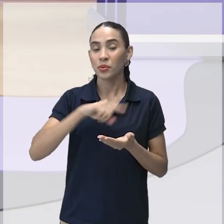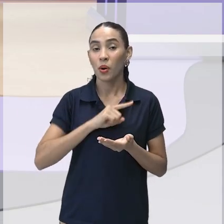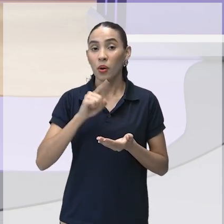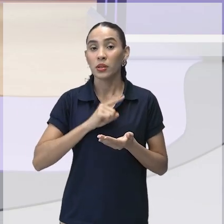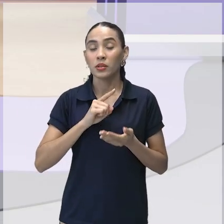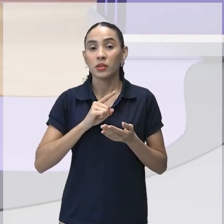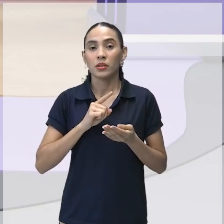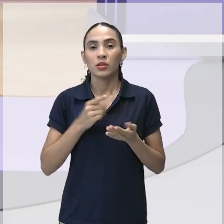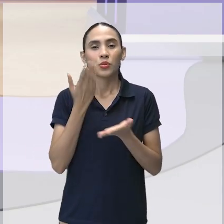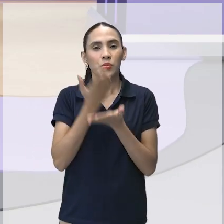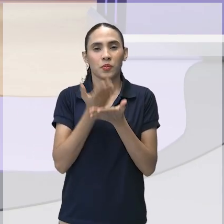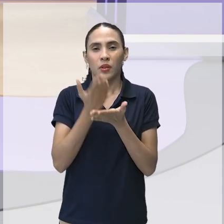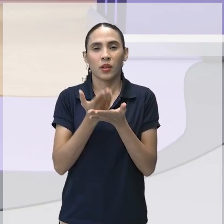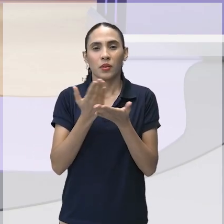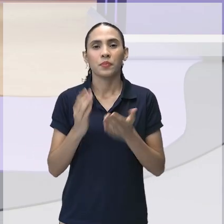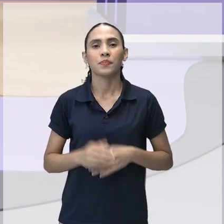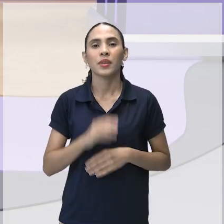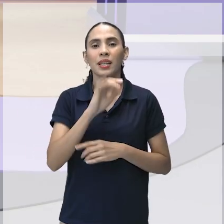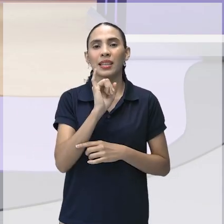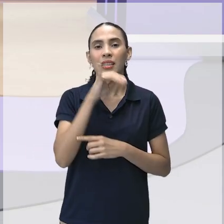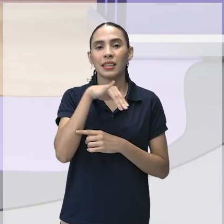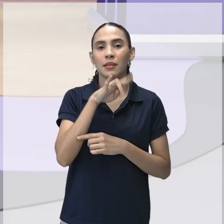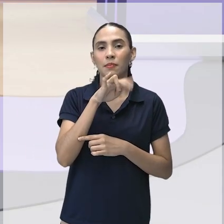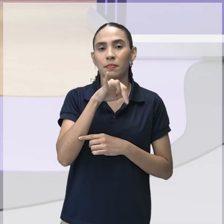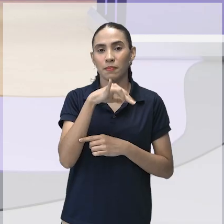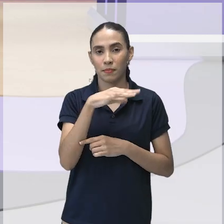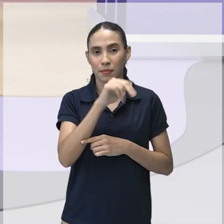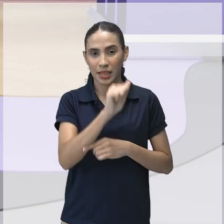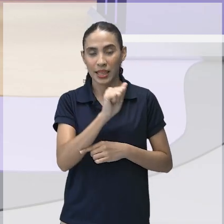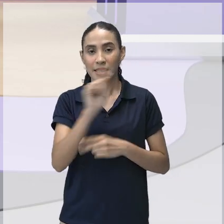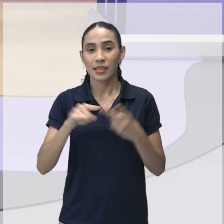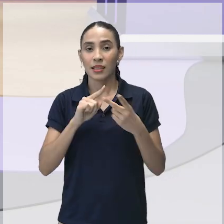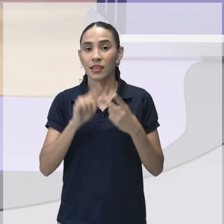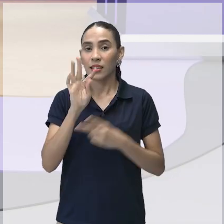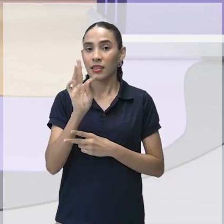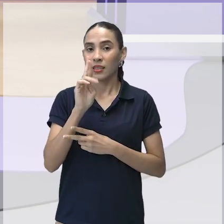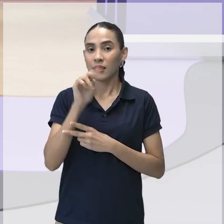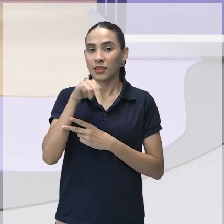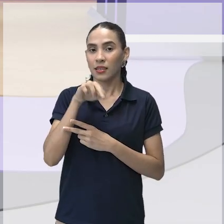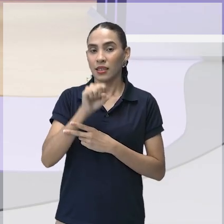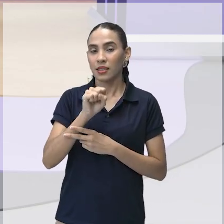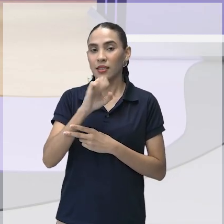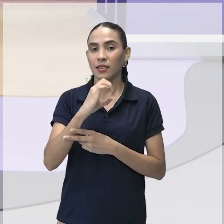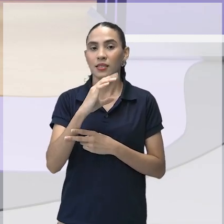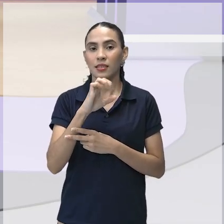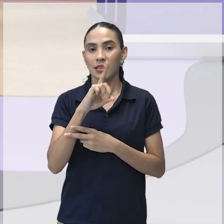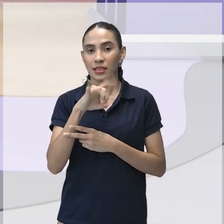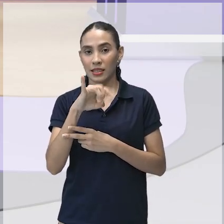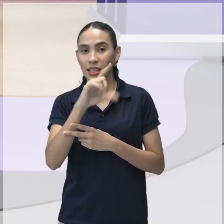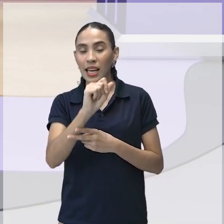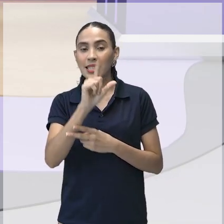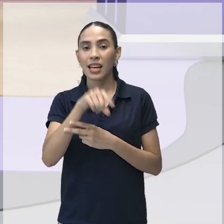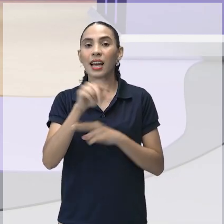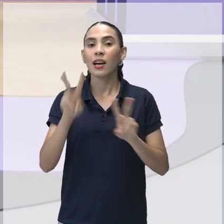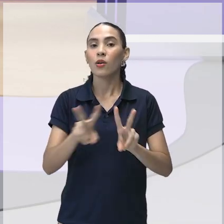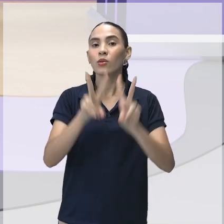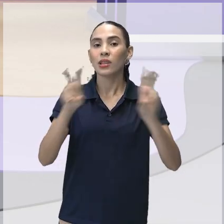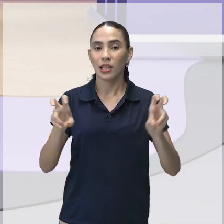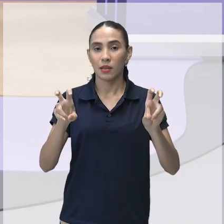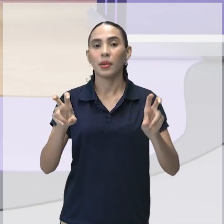toda essa questão de imanência, transcendência, é um dos tópicos, dos